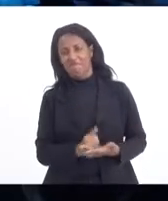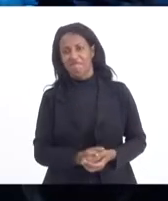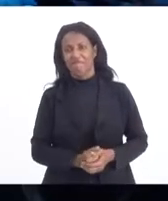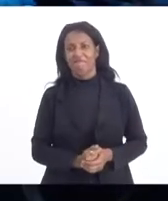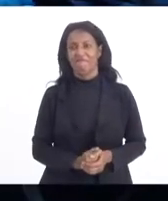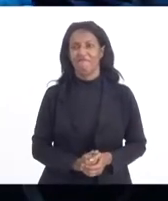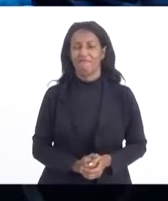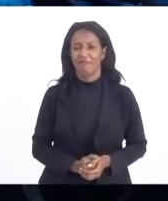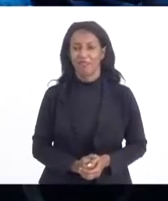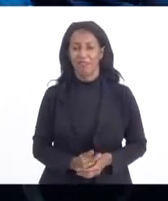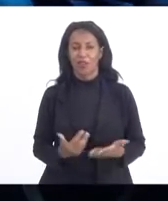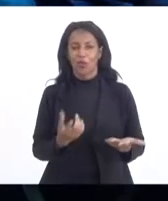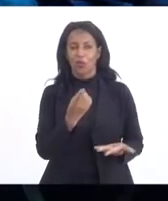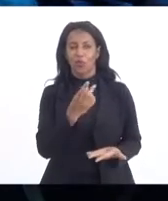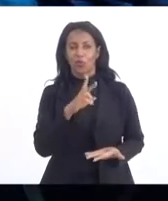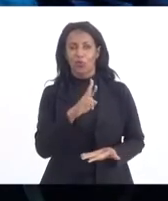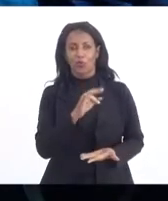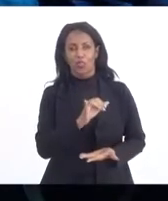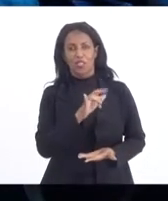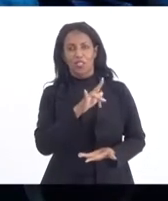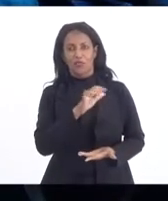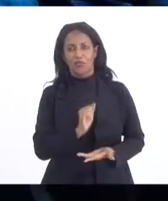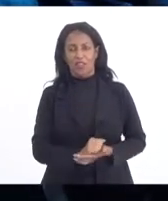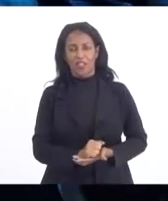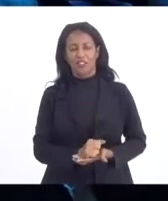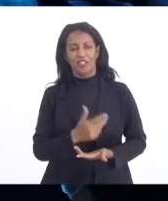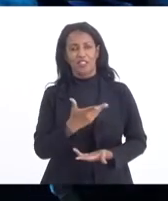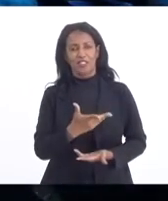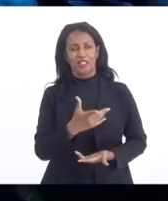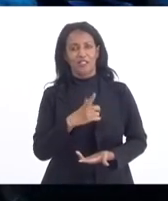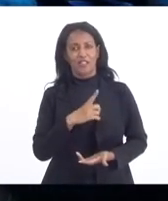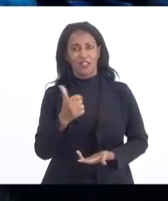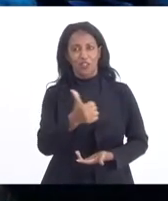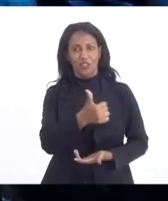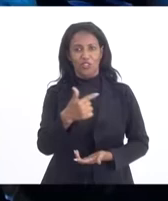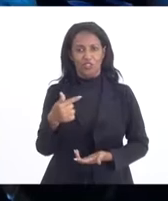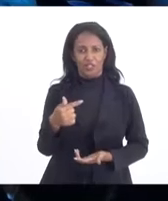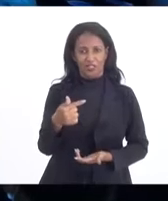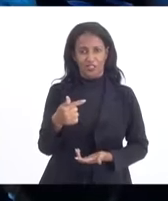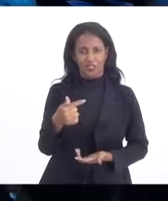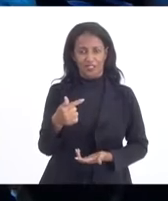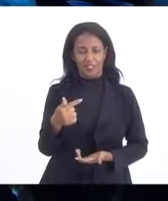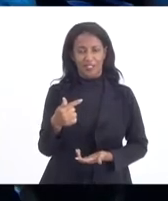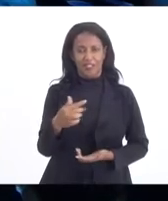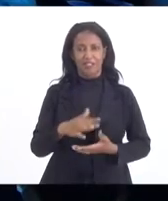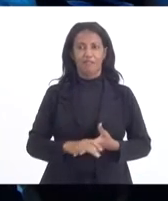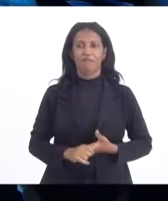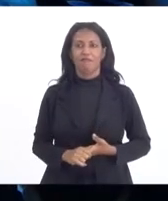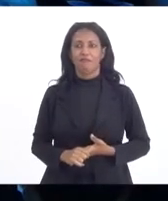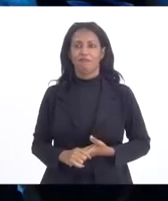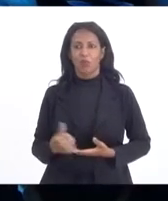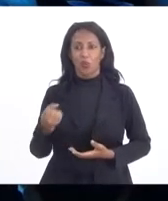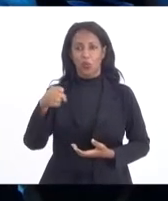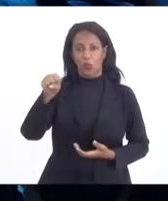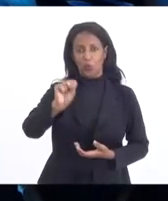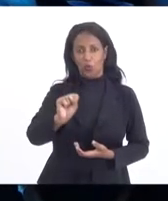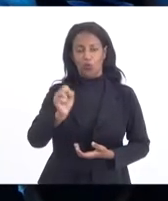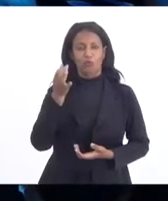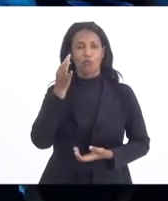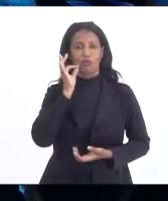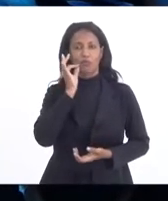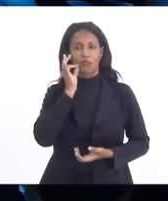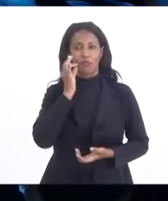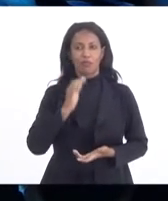o doutor Silvestre apresenta lá dos 17, se eu não me engano aqui, 8 cafés ou